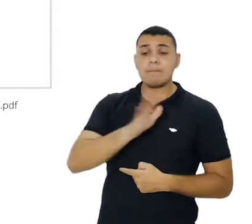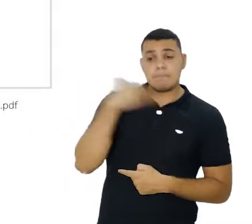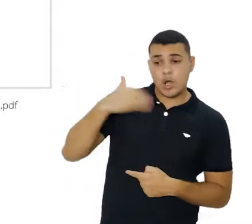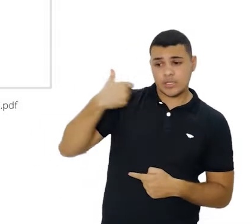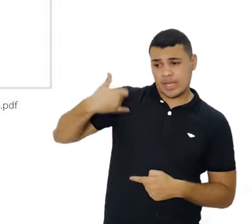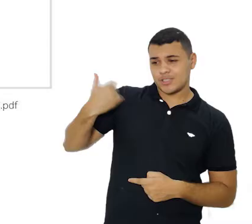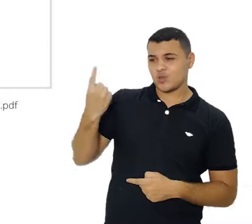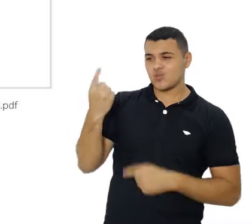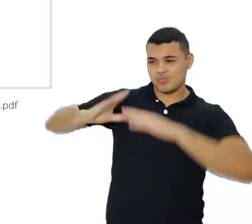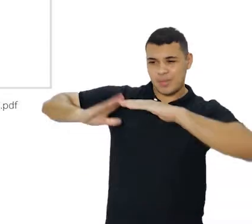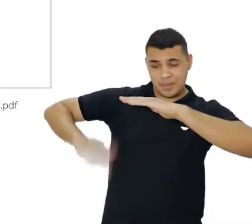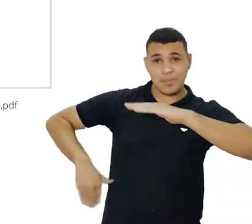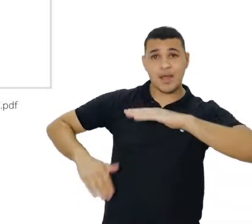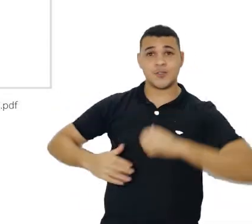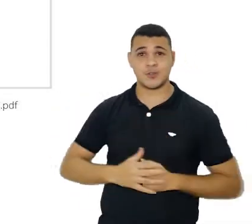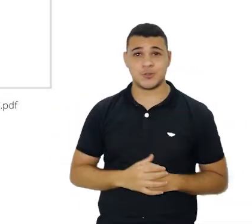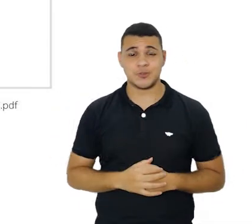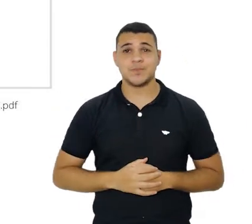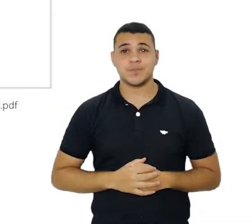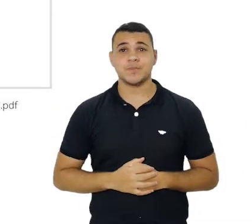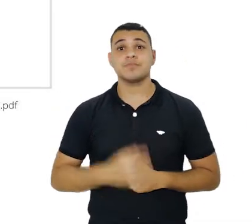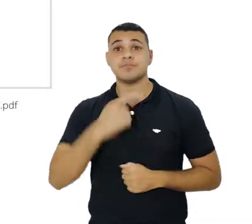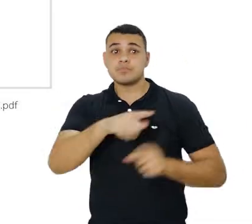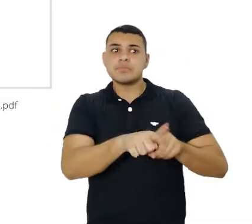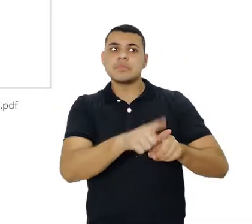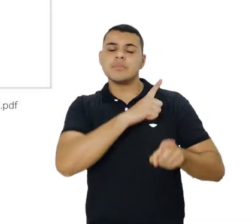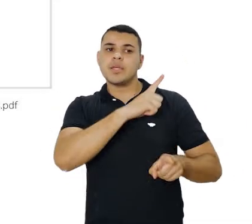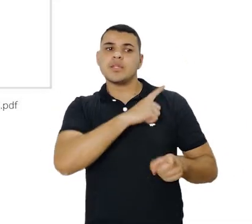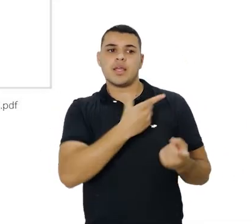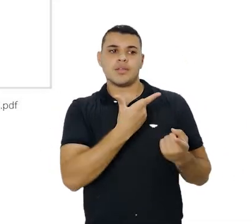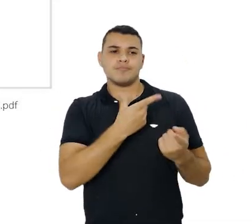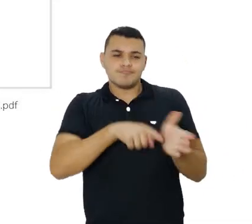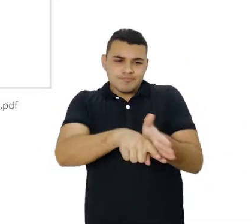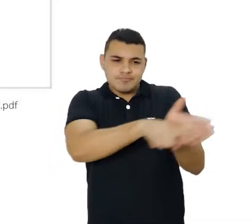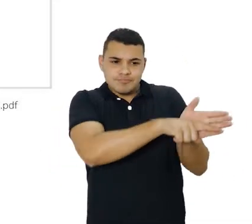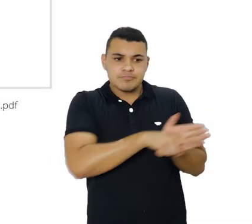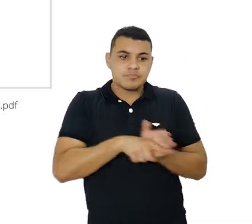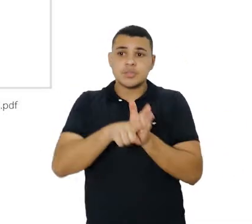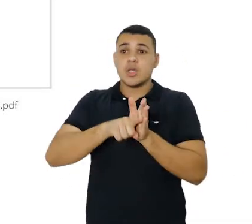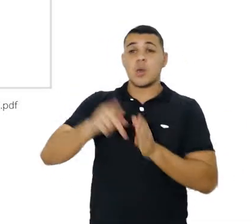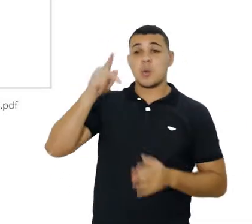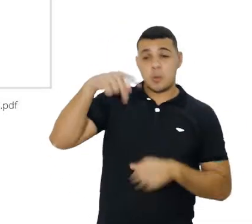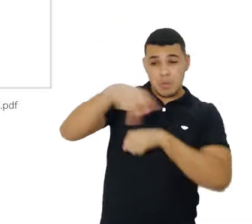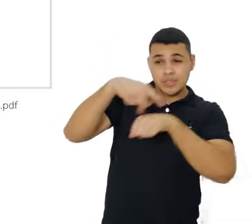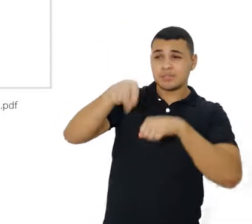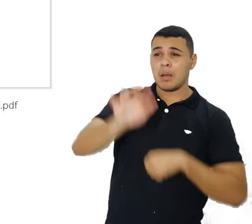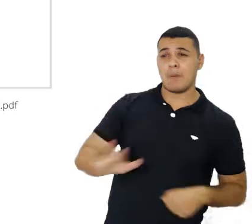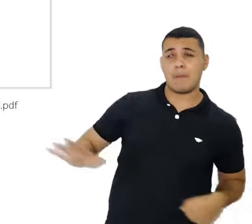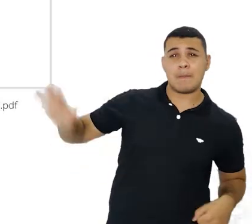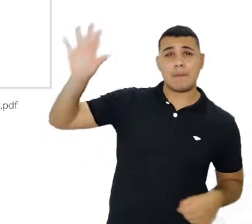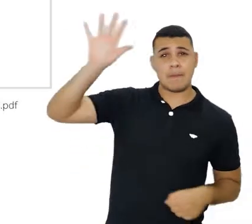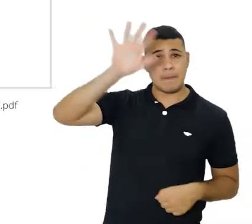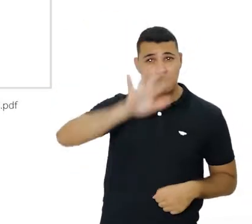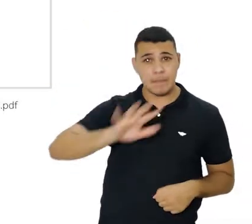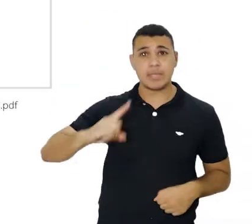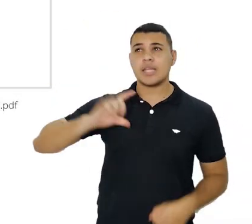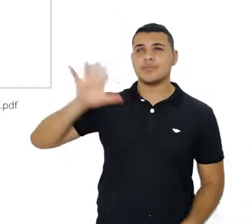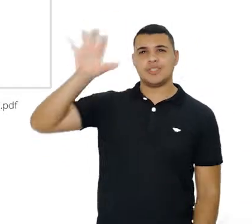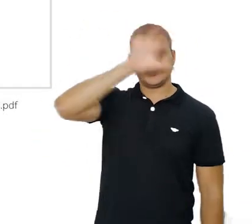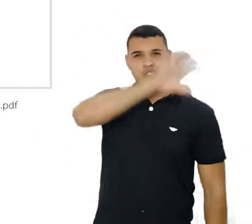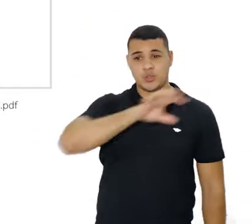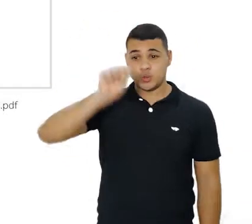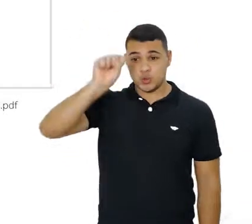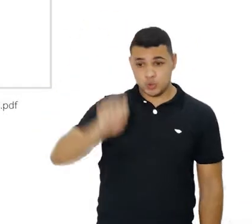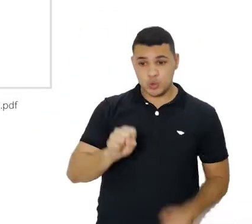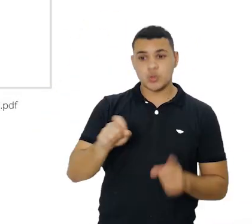conjunto do nosso país, abaixo, né, das estimativas para todo o país estão as estimativas para as